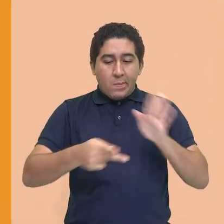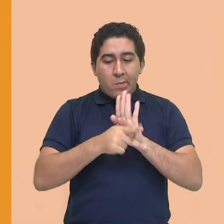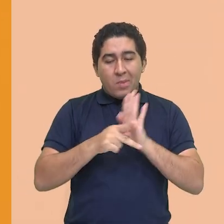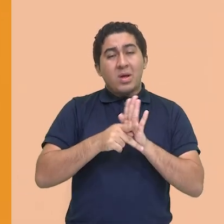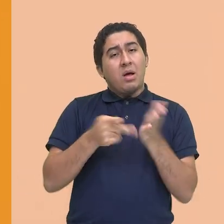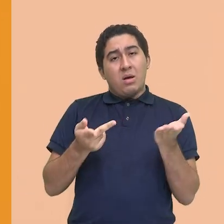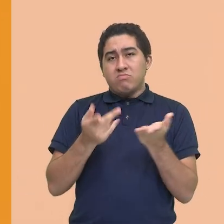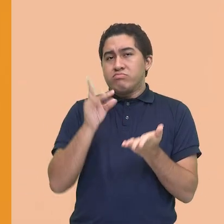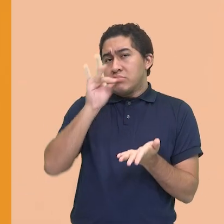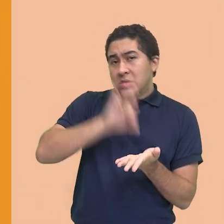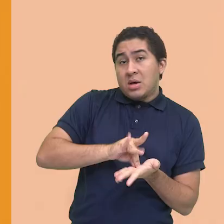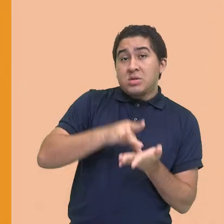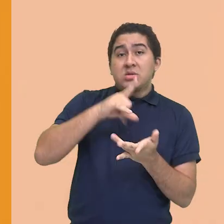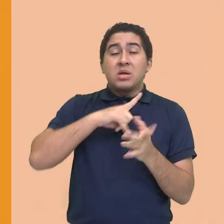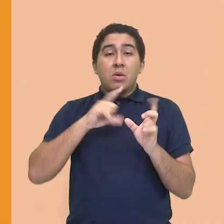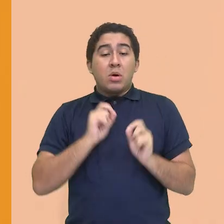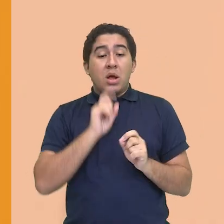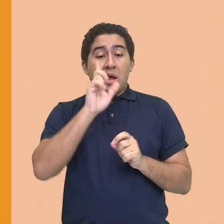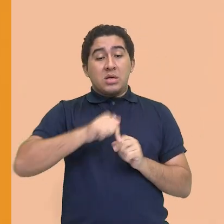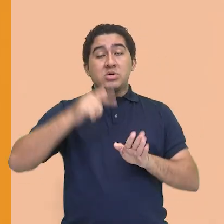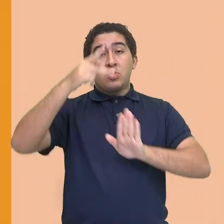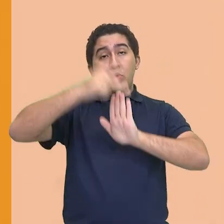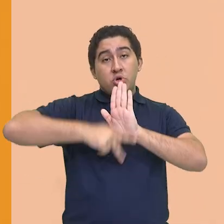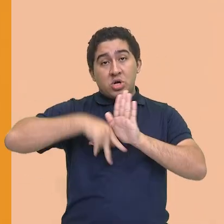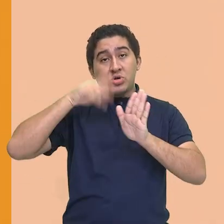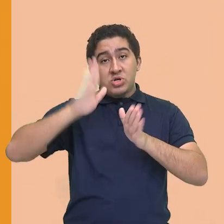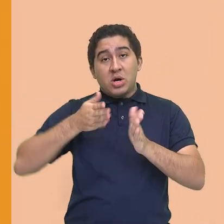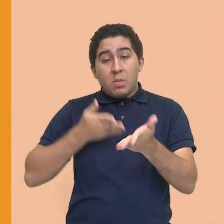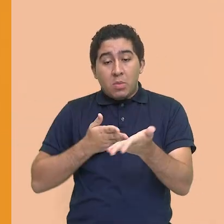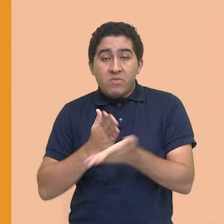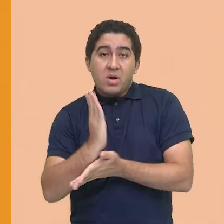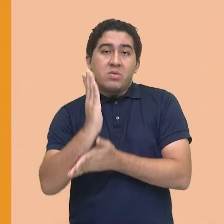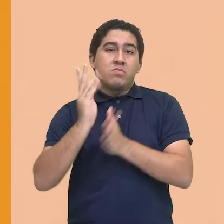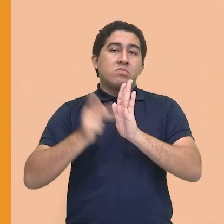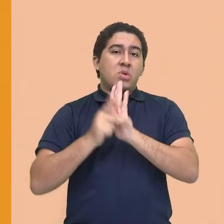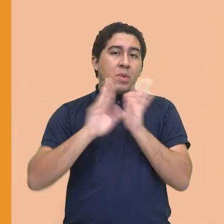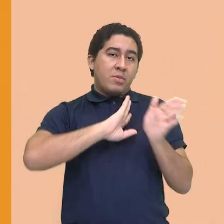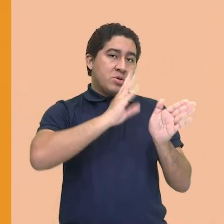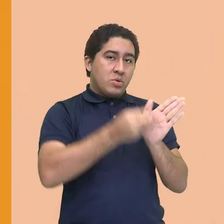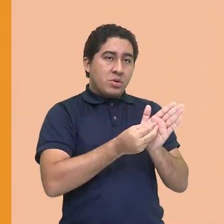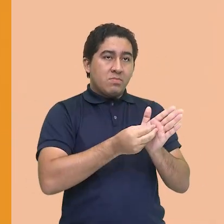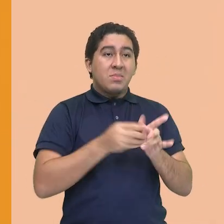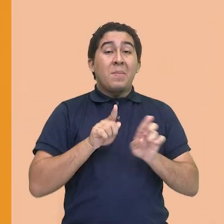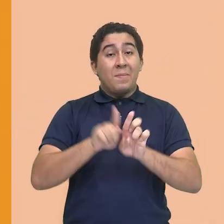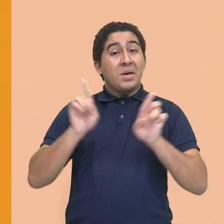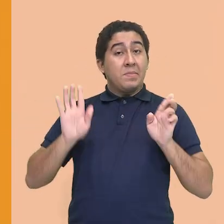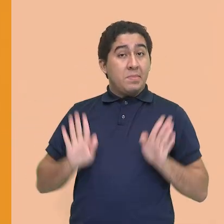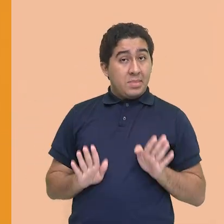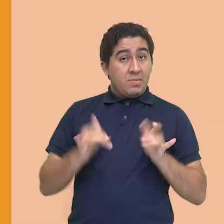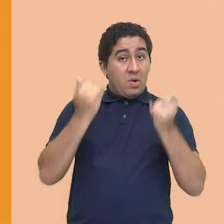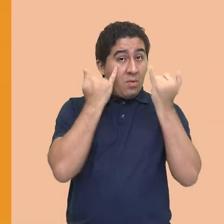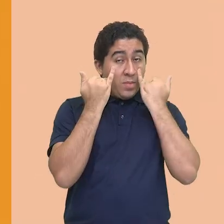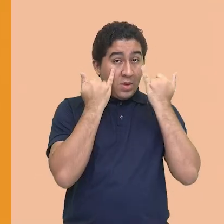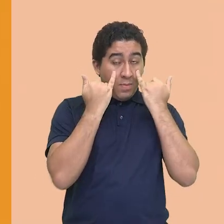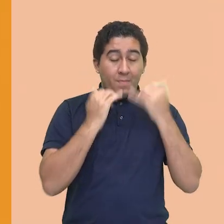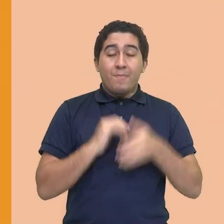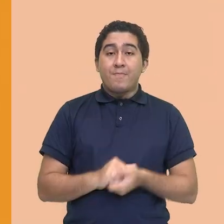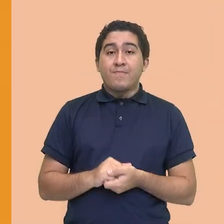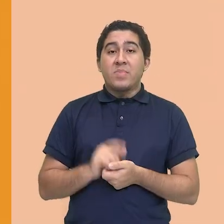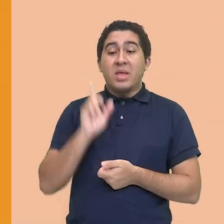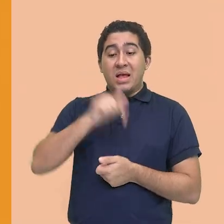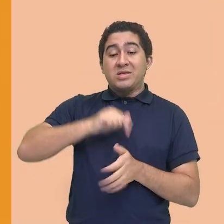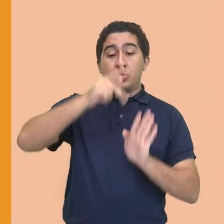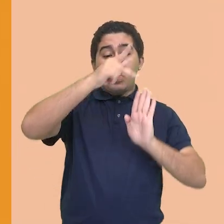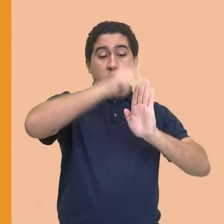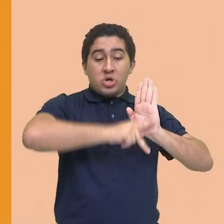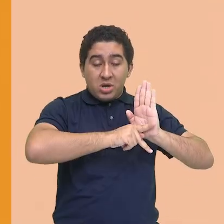de fato, colocar esses projetos a cabo aqui na região amazônica. Só com detalhe, tá, gente? Esses projetos, eles